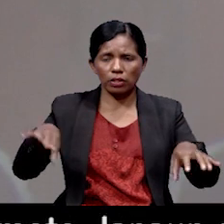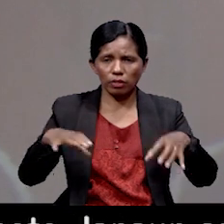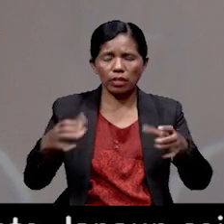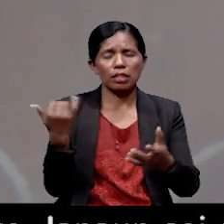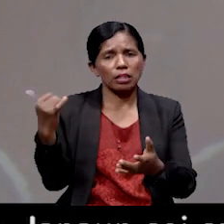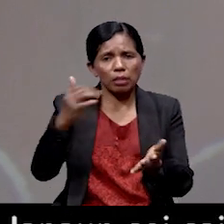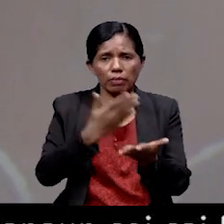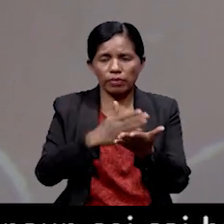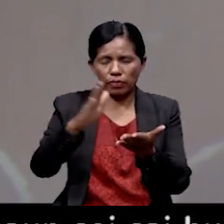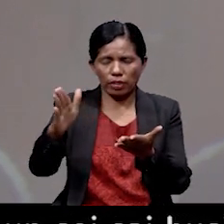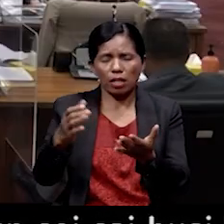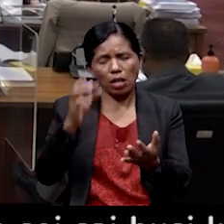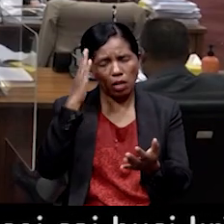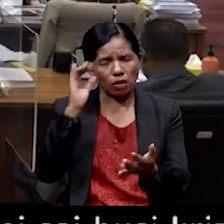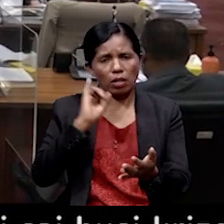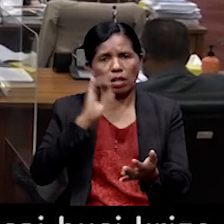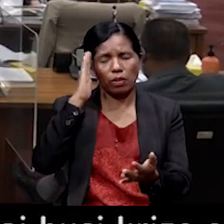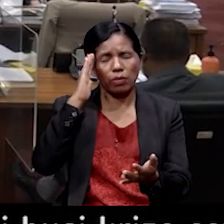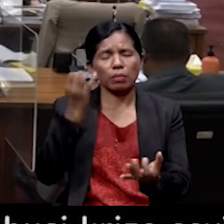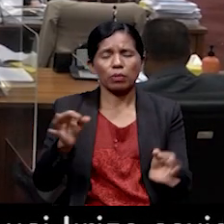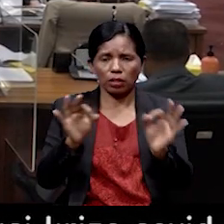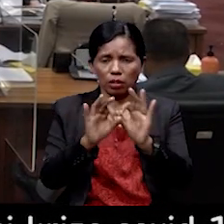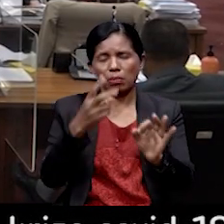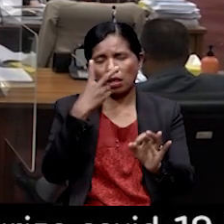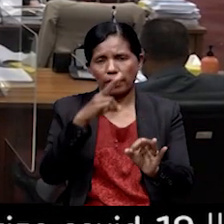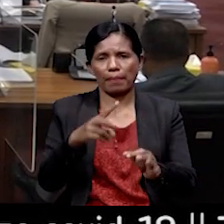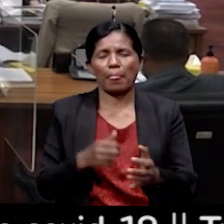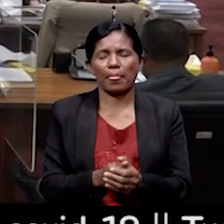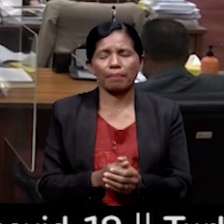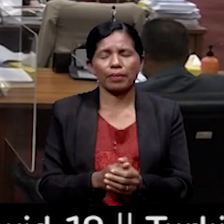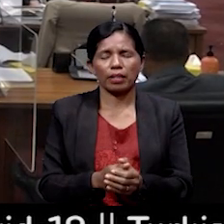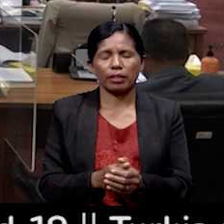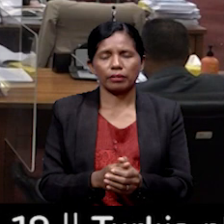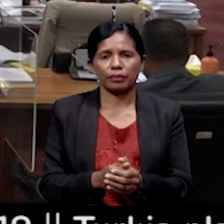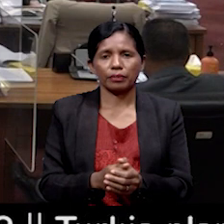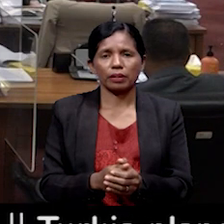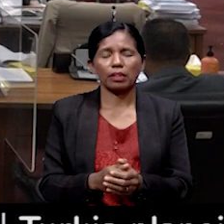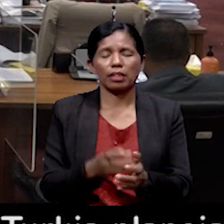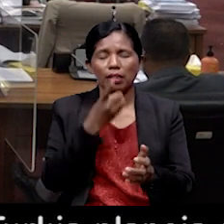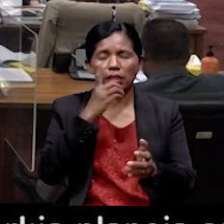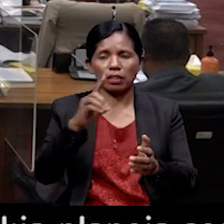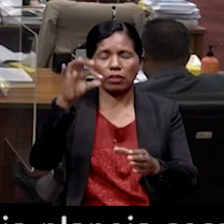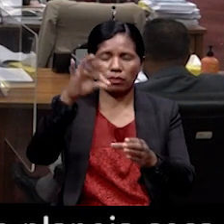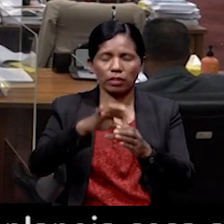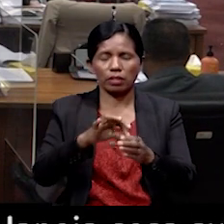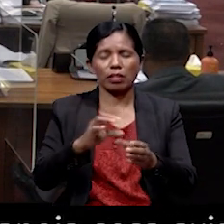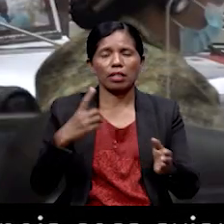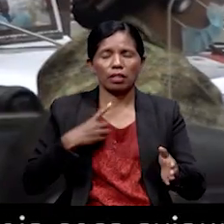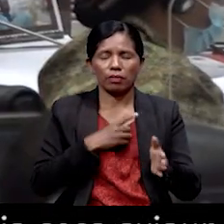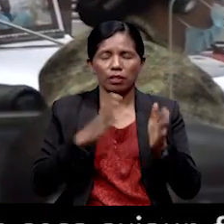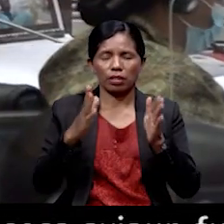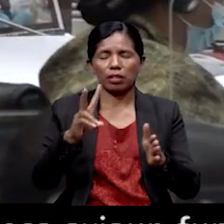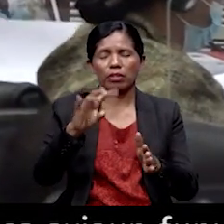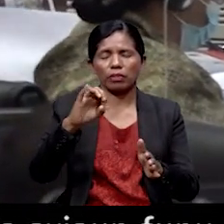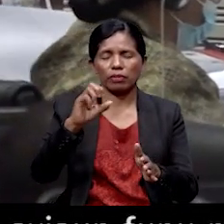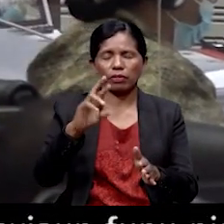Não é importante para a rede E a declaração voto Deputada CNRT, Virgina Anabelo Hateten Nia vota